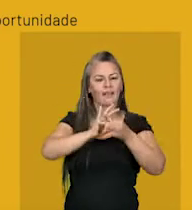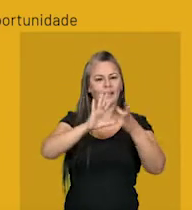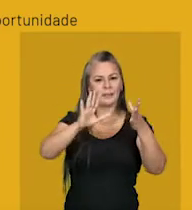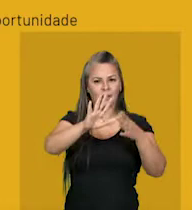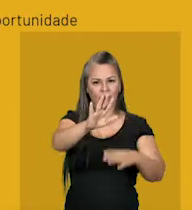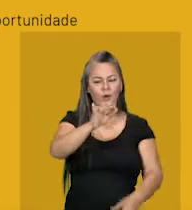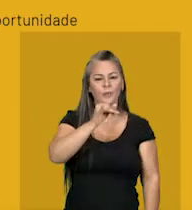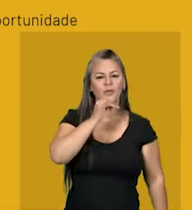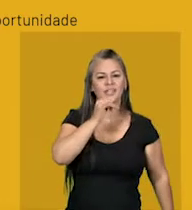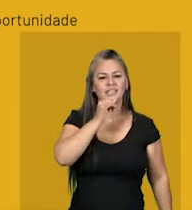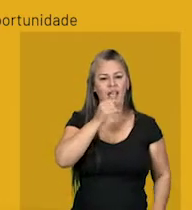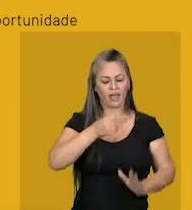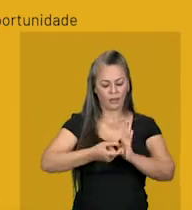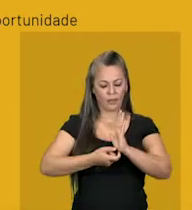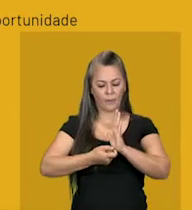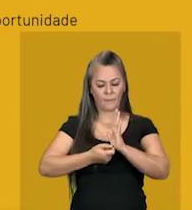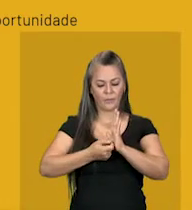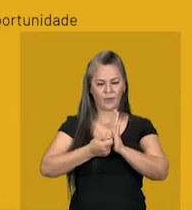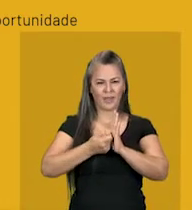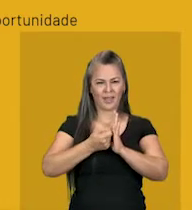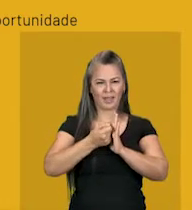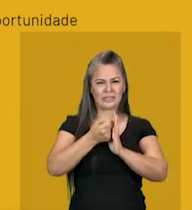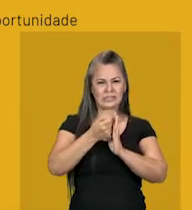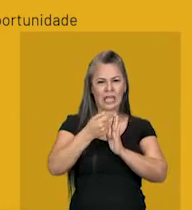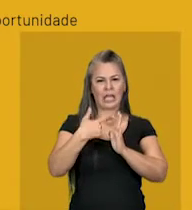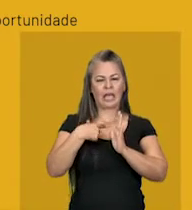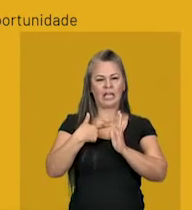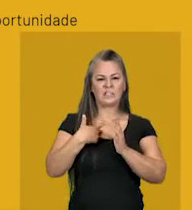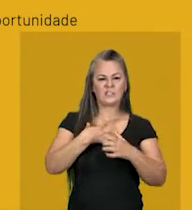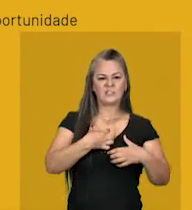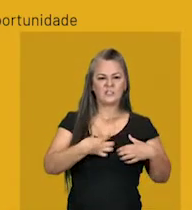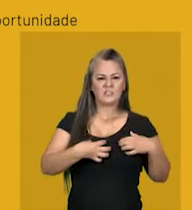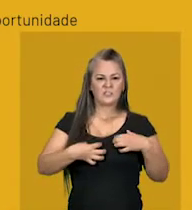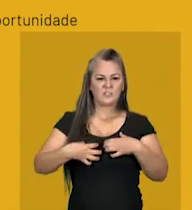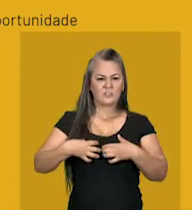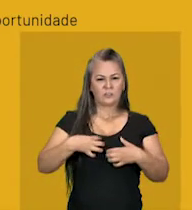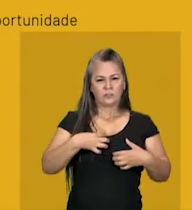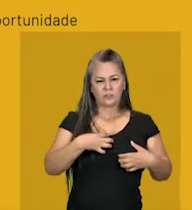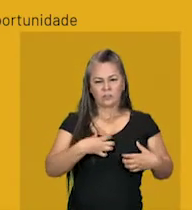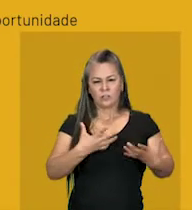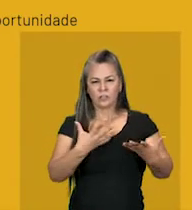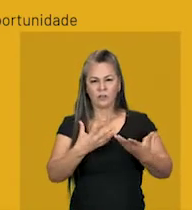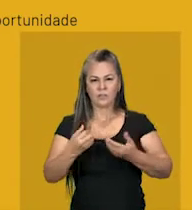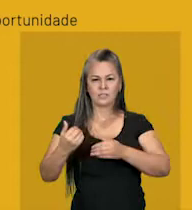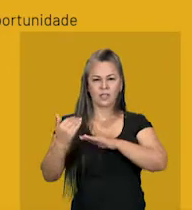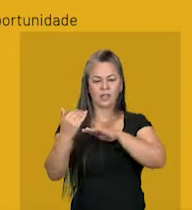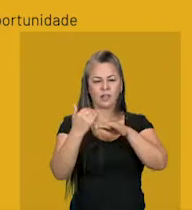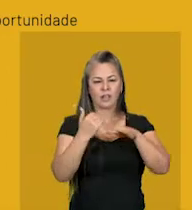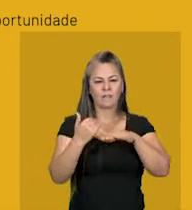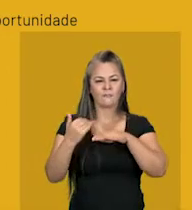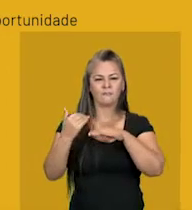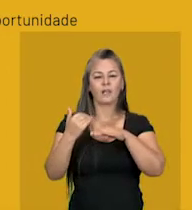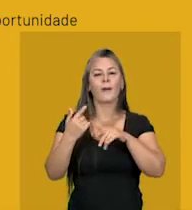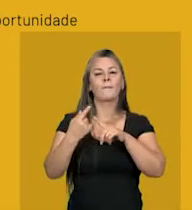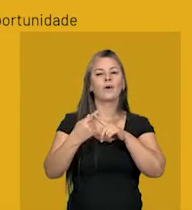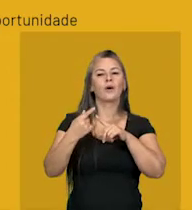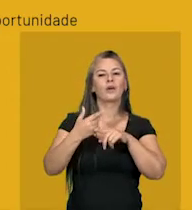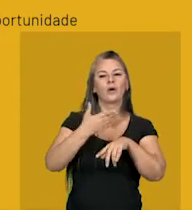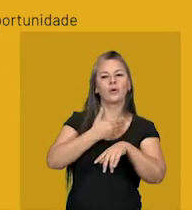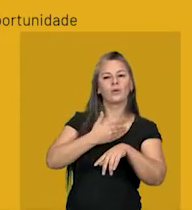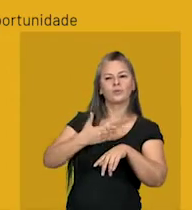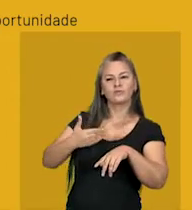burguesia que ficou um pouco revoltada com o estado de bem-estar social, porque o Estado intervia na